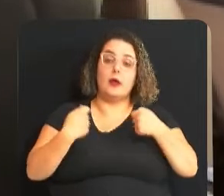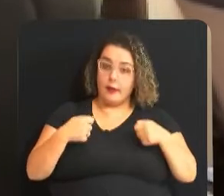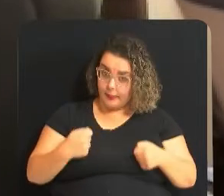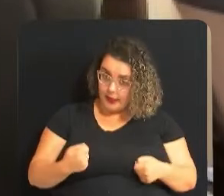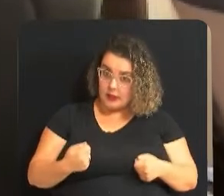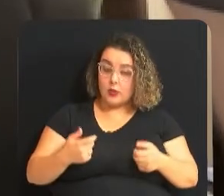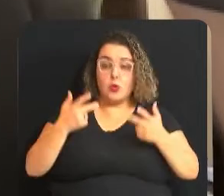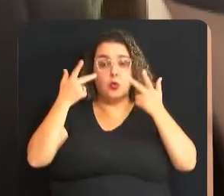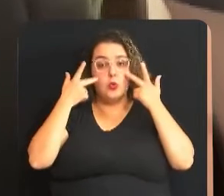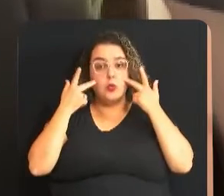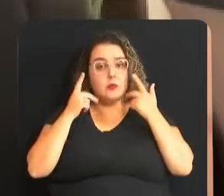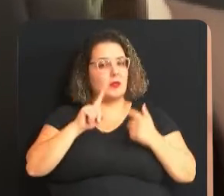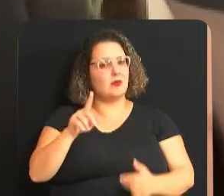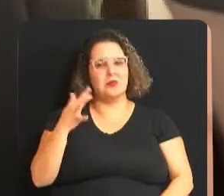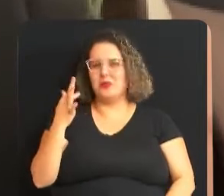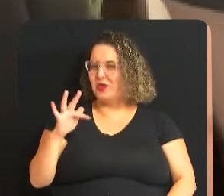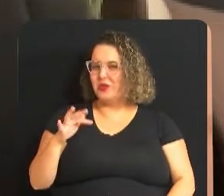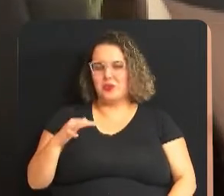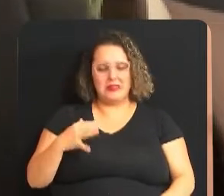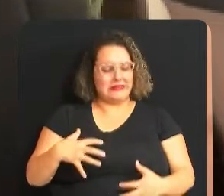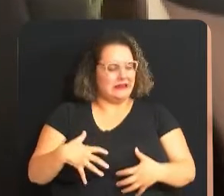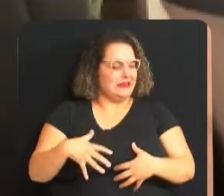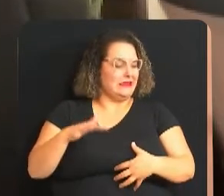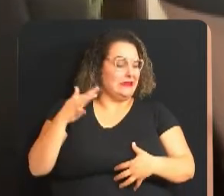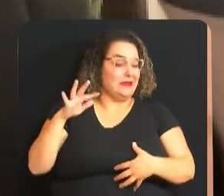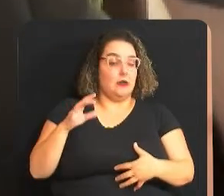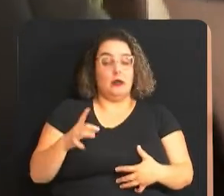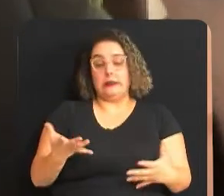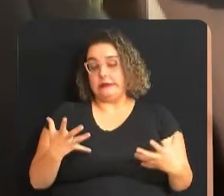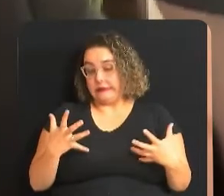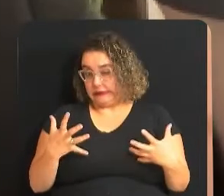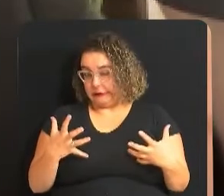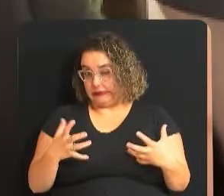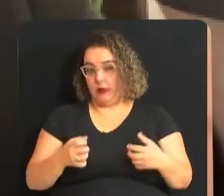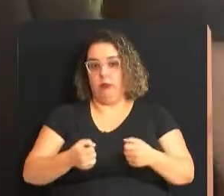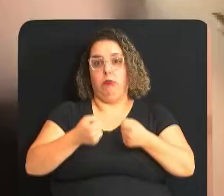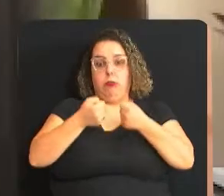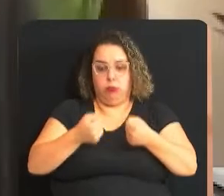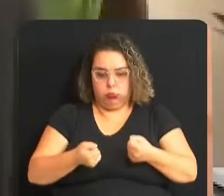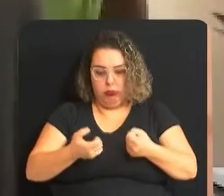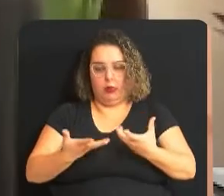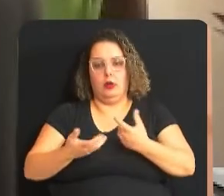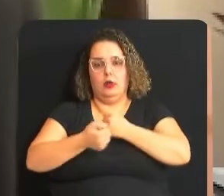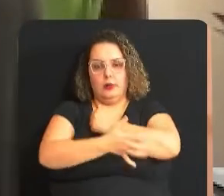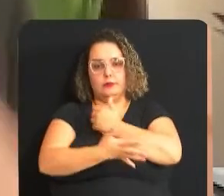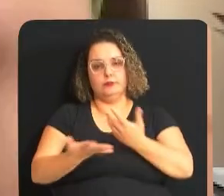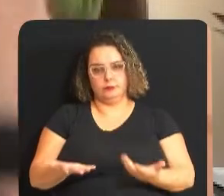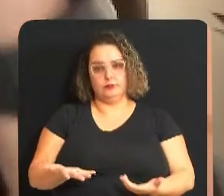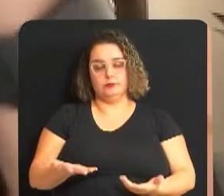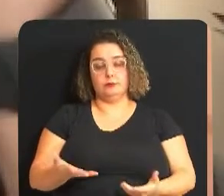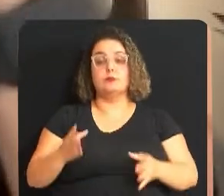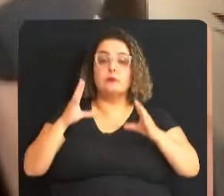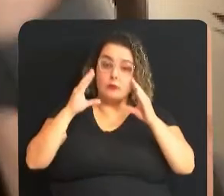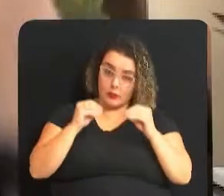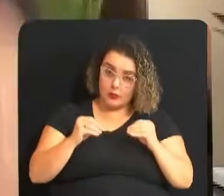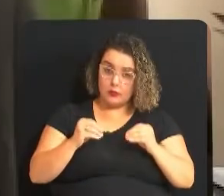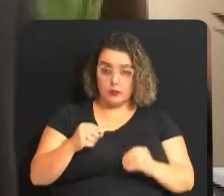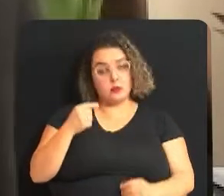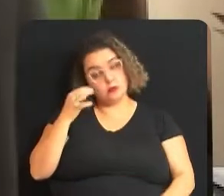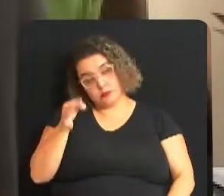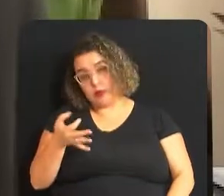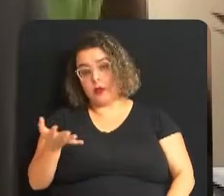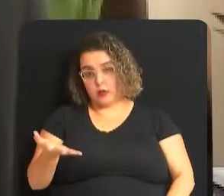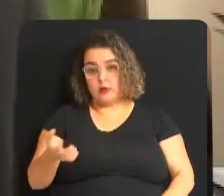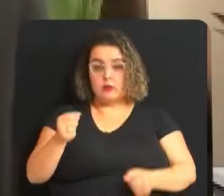normal, sem machucar, sem doer, sem ser um tijolo saindo. À noite, seria o ideal que